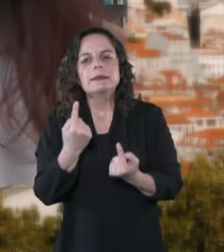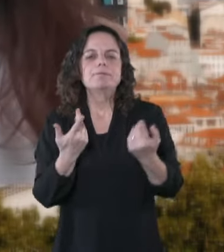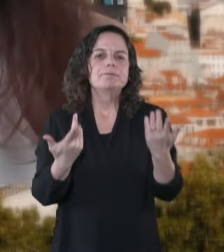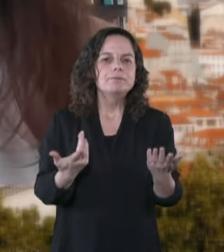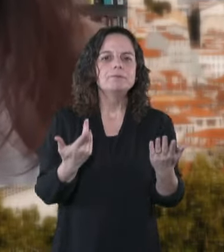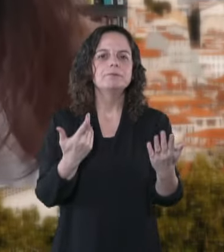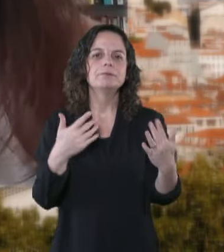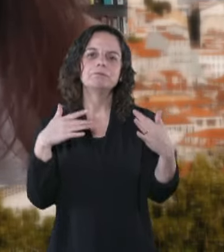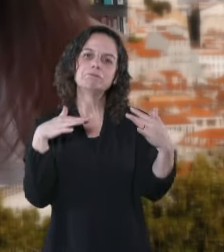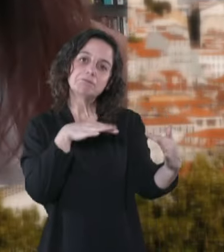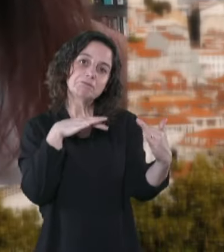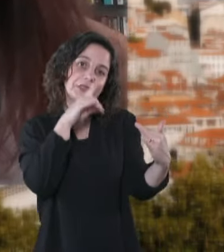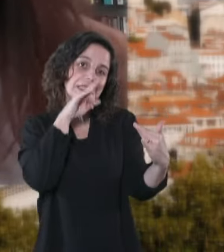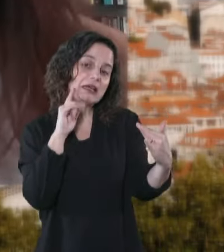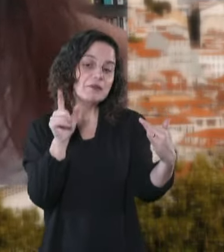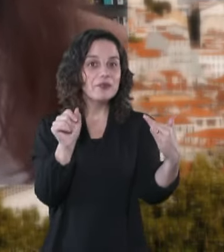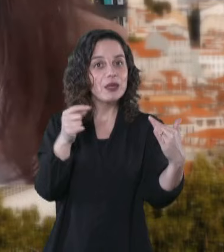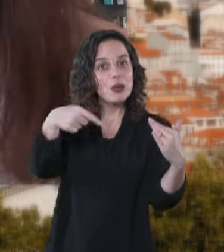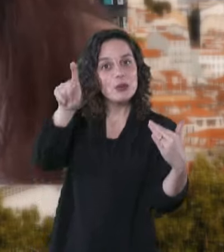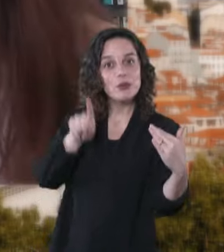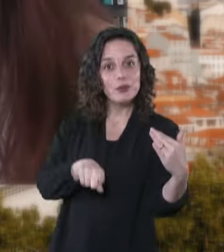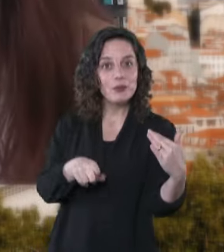está a jogar, posso ouvir um relato na Antena 1,